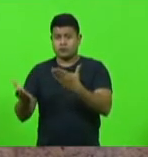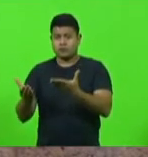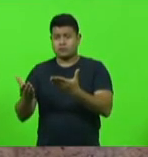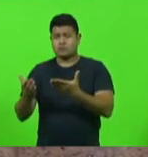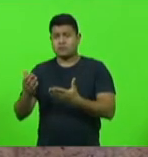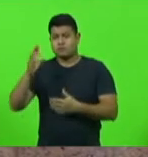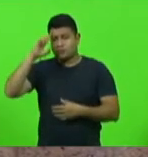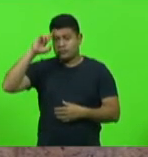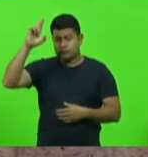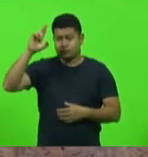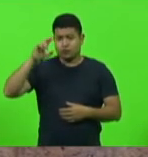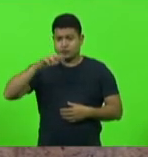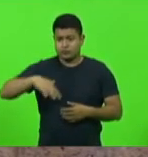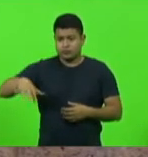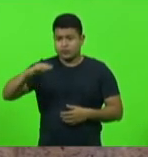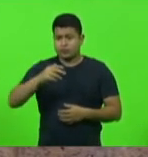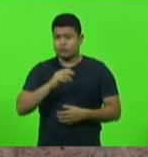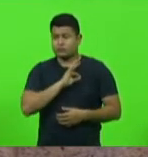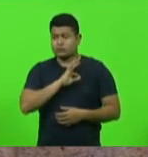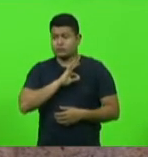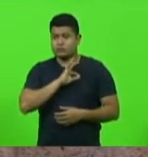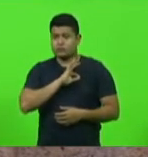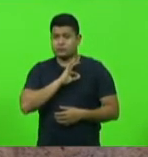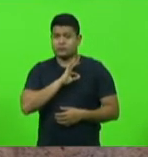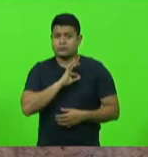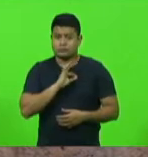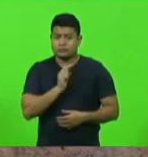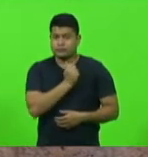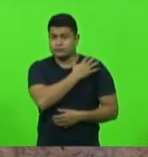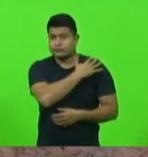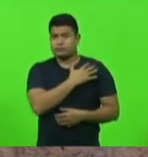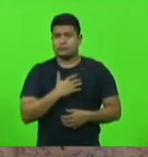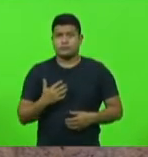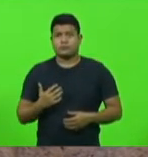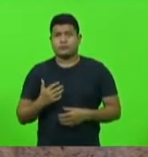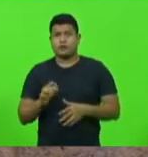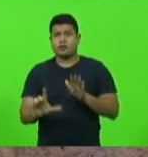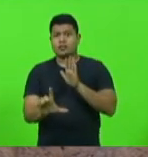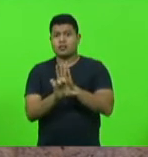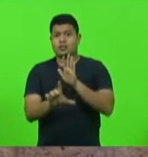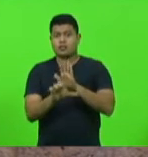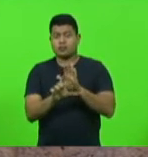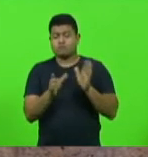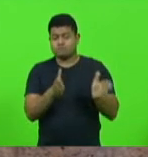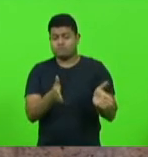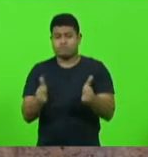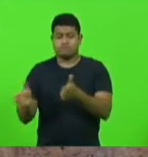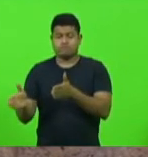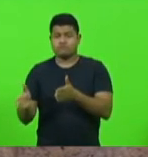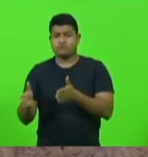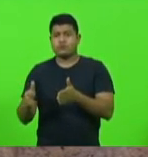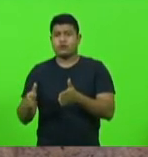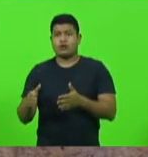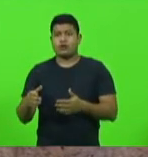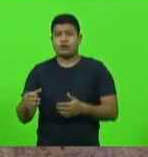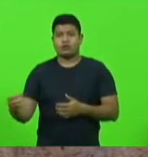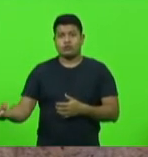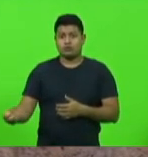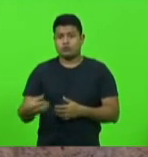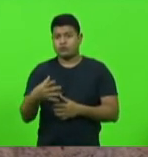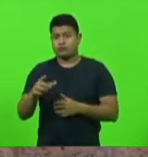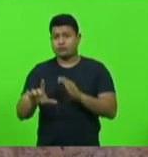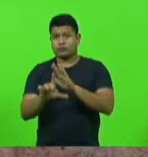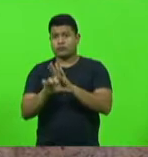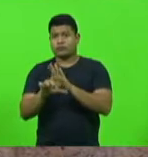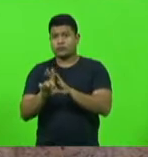projeto do batalhão de Xanxerê está previsto na lei de organização básica da Polícia Militar, nova lei, que está para ser enviado